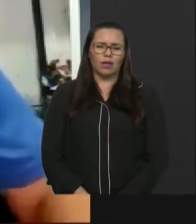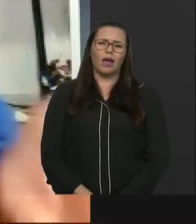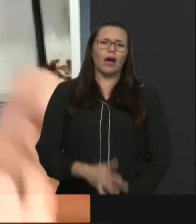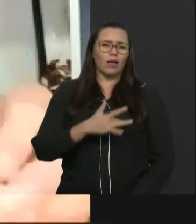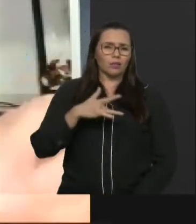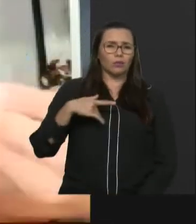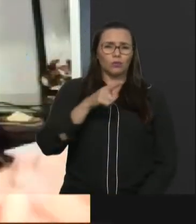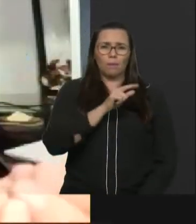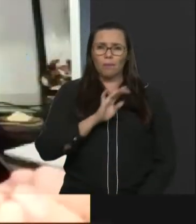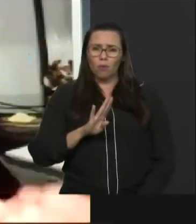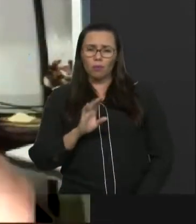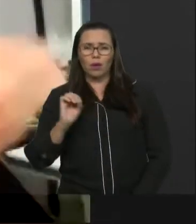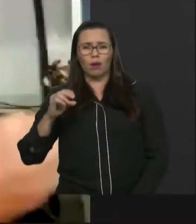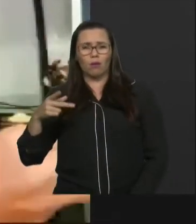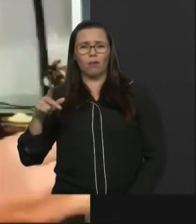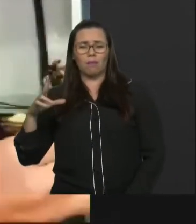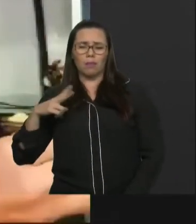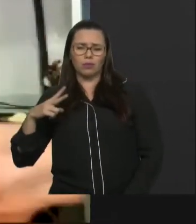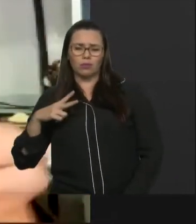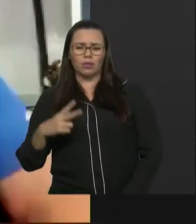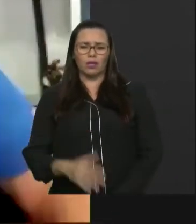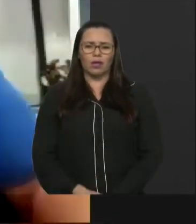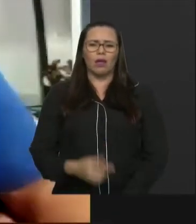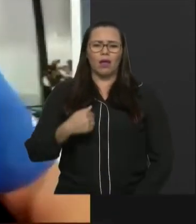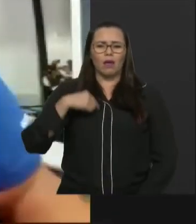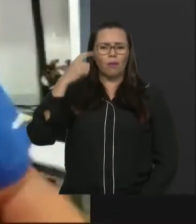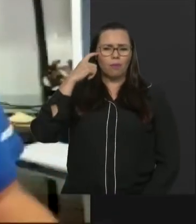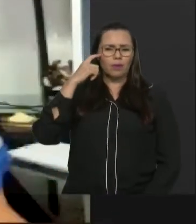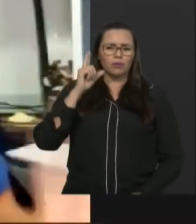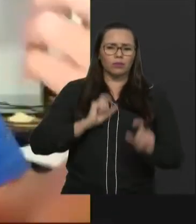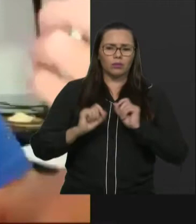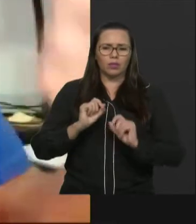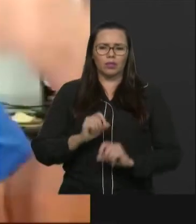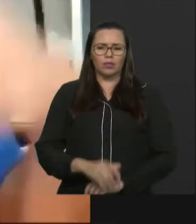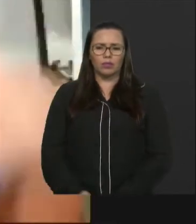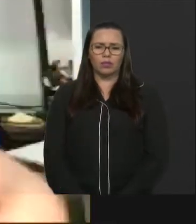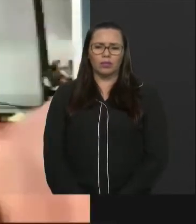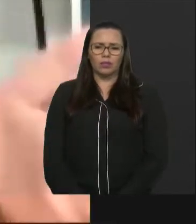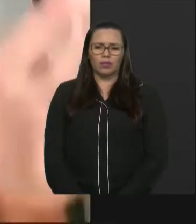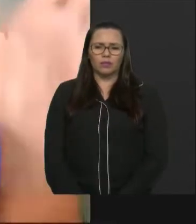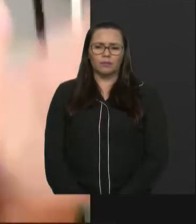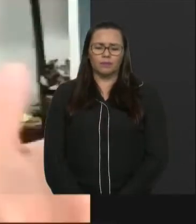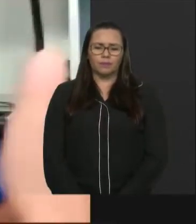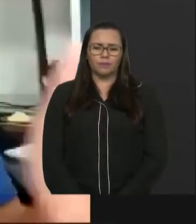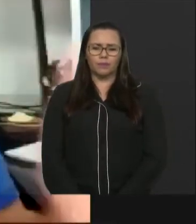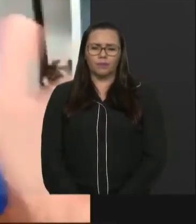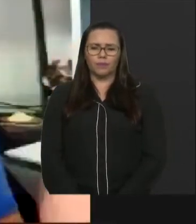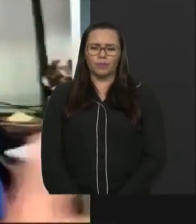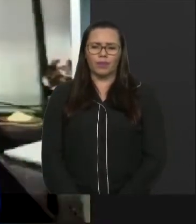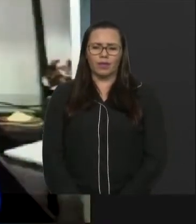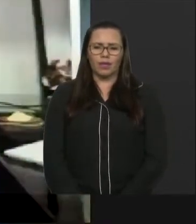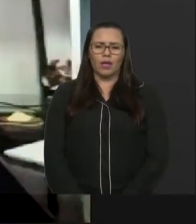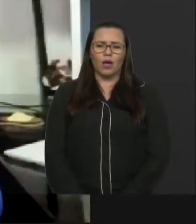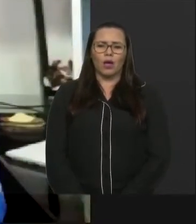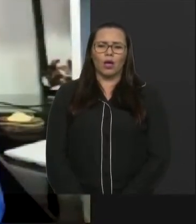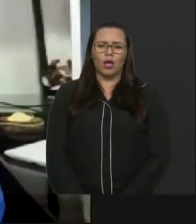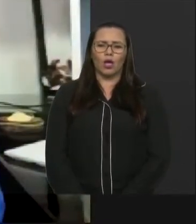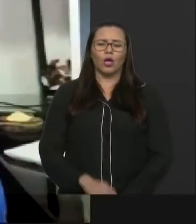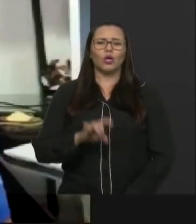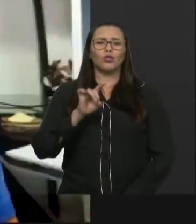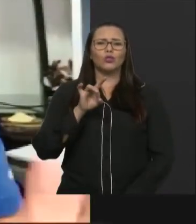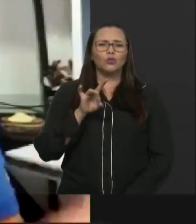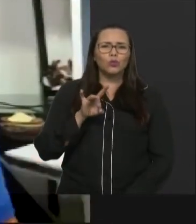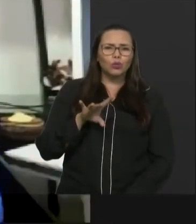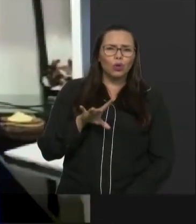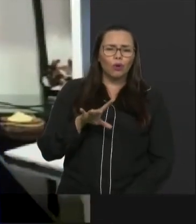perguntar, se você tratar de um corte, o meu estaria a prevalecer. Ou, se considerando um corte apenas do estado pandêmico,